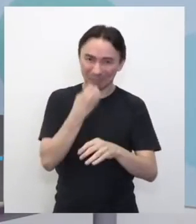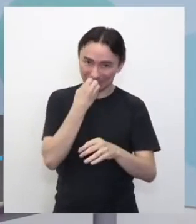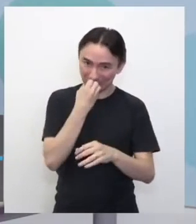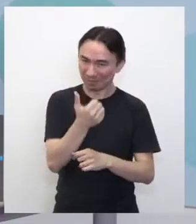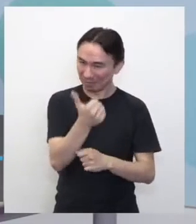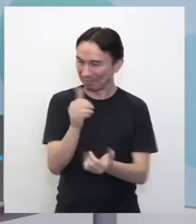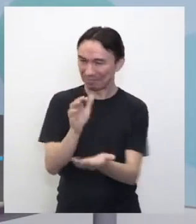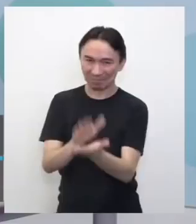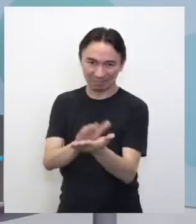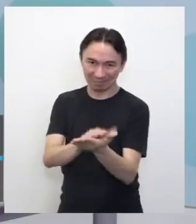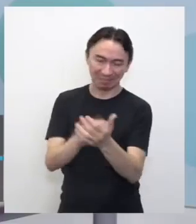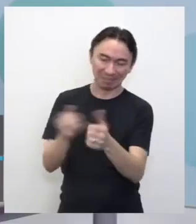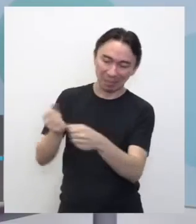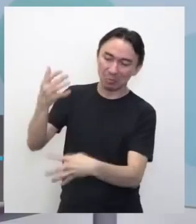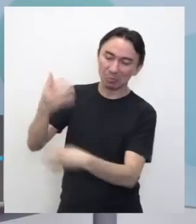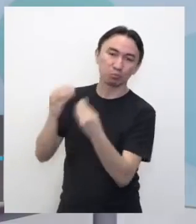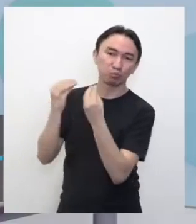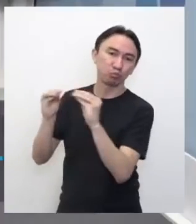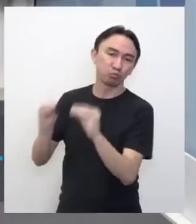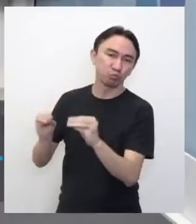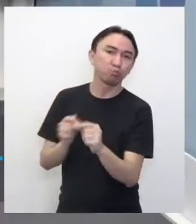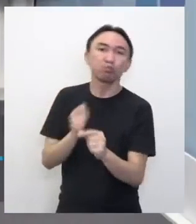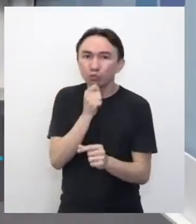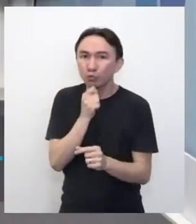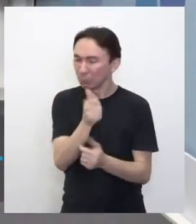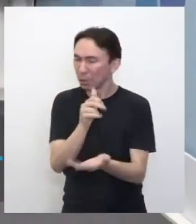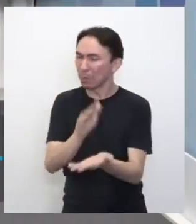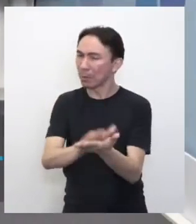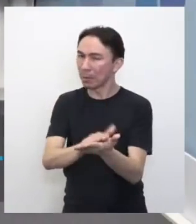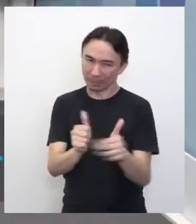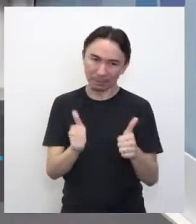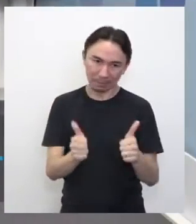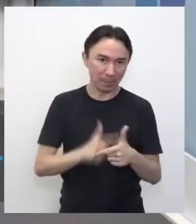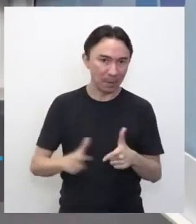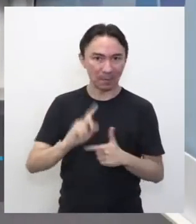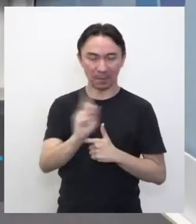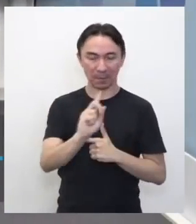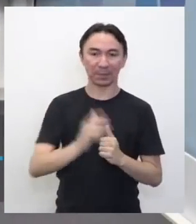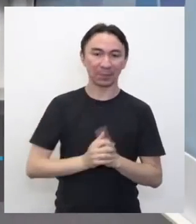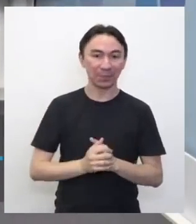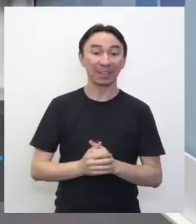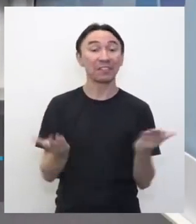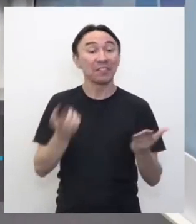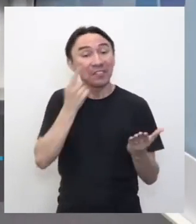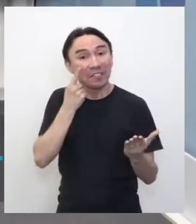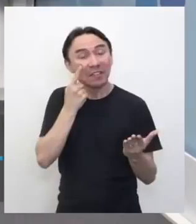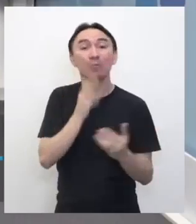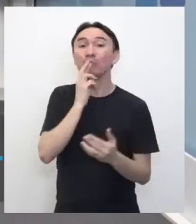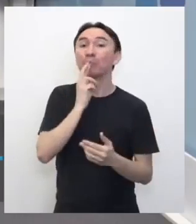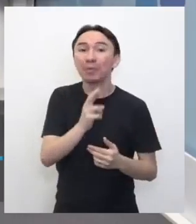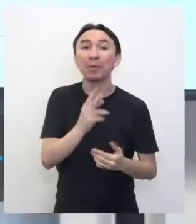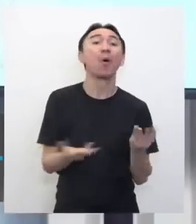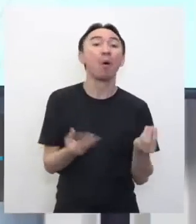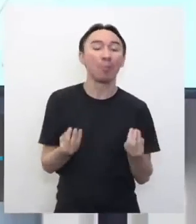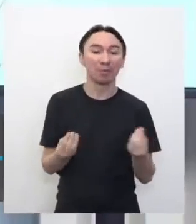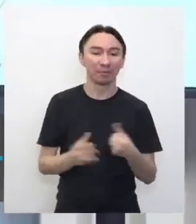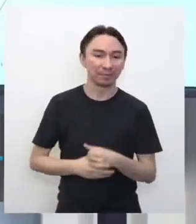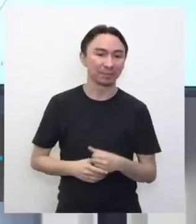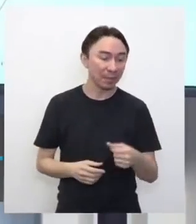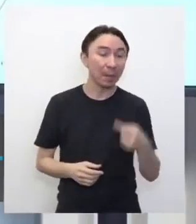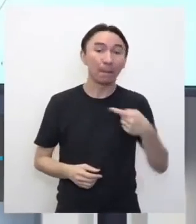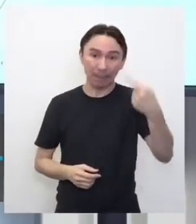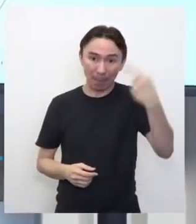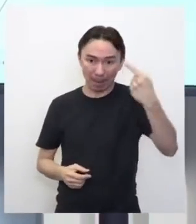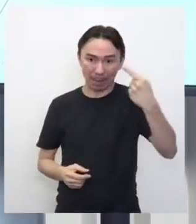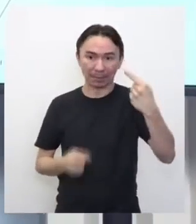chat. Muito bem, vamos então ver a resposta, vamos analisar essas planificações? Então, nesta primeira aqui,